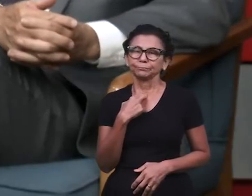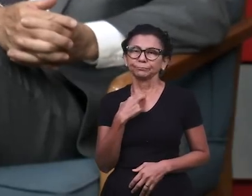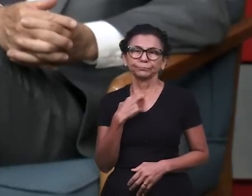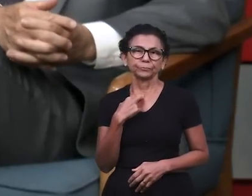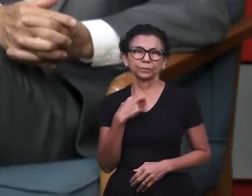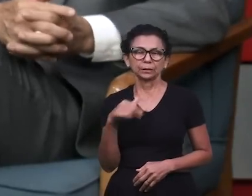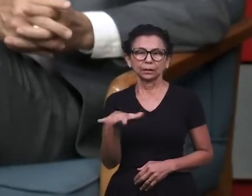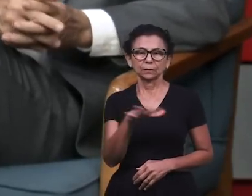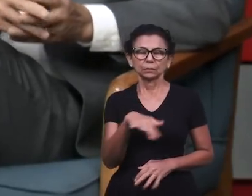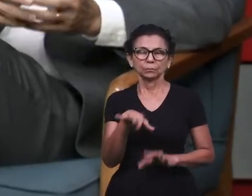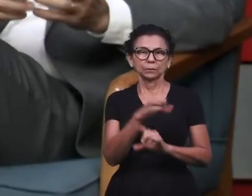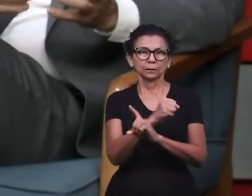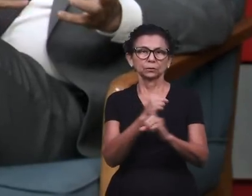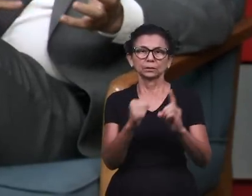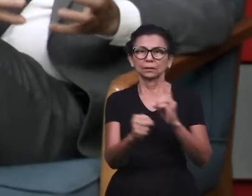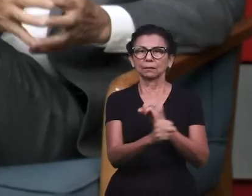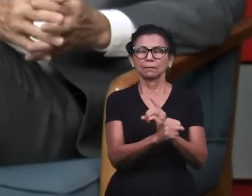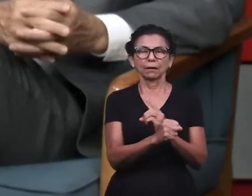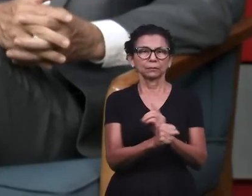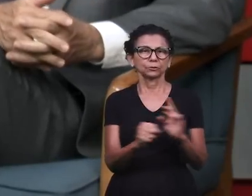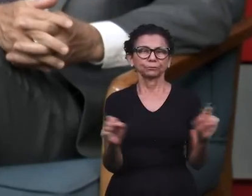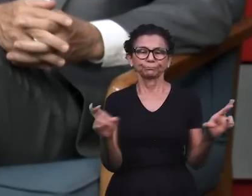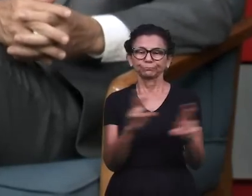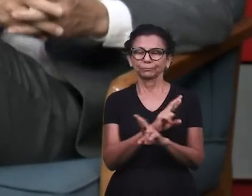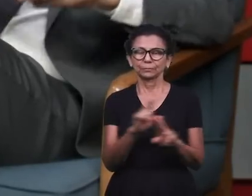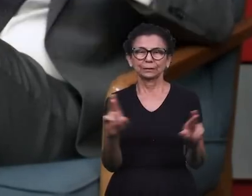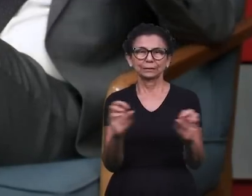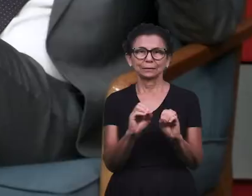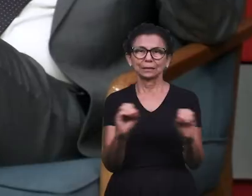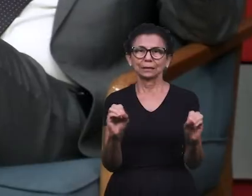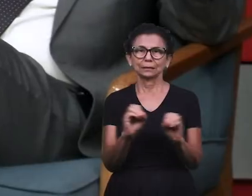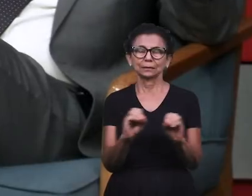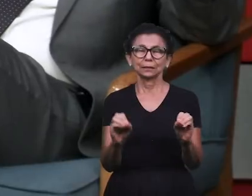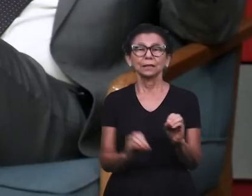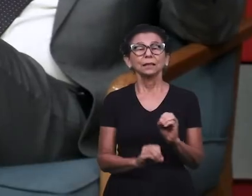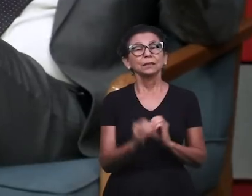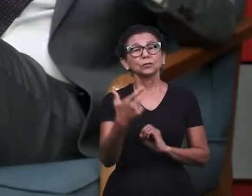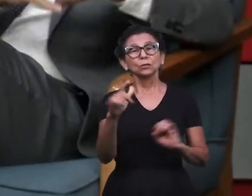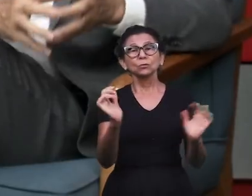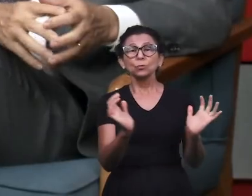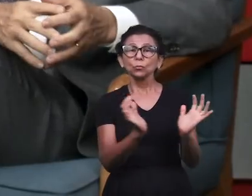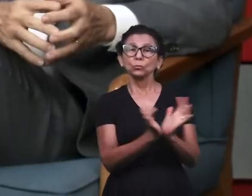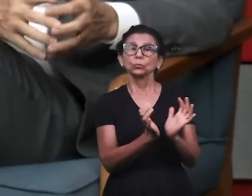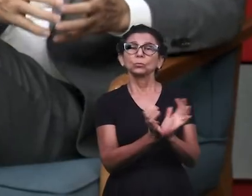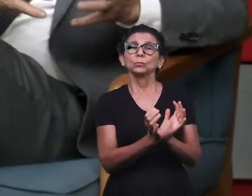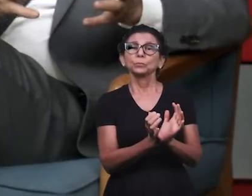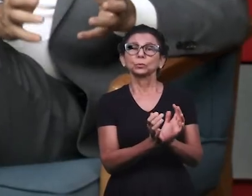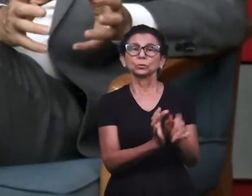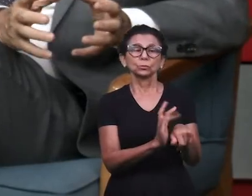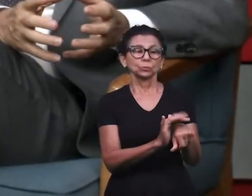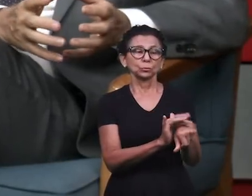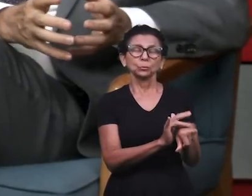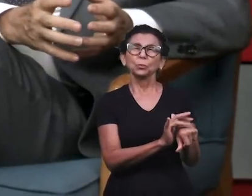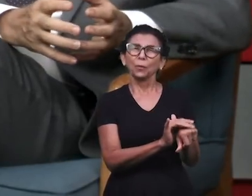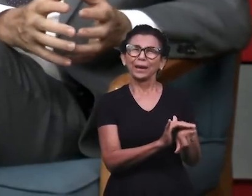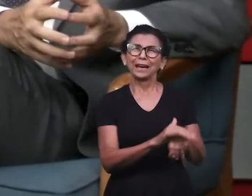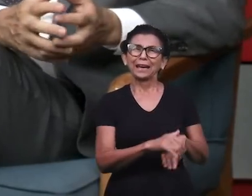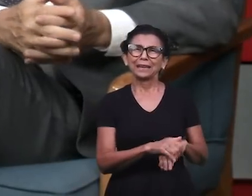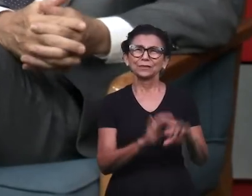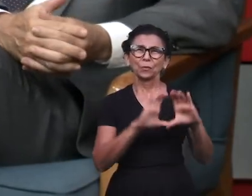cidade. Esses doentes, às vezes, eles se juntavam em outros locais e formavam